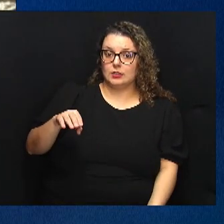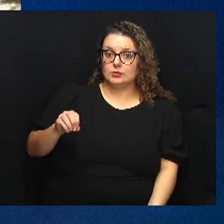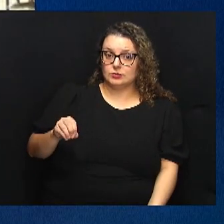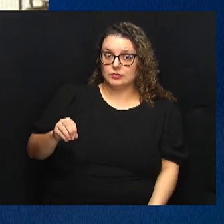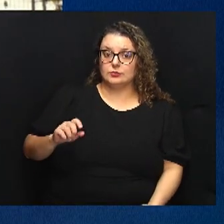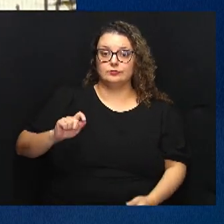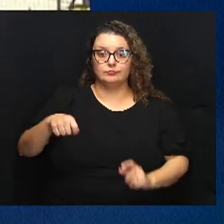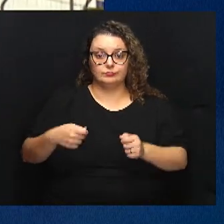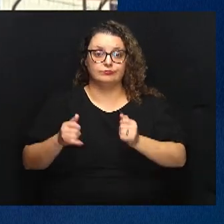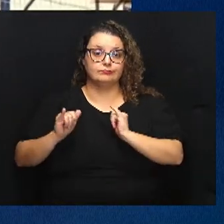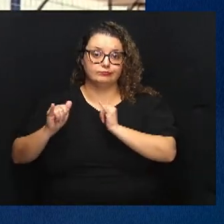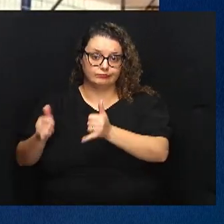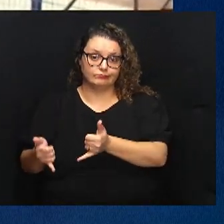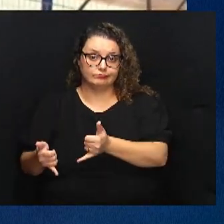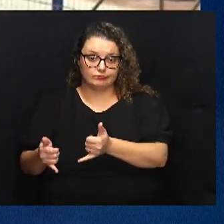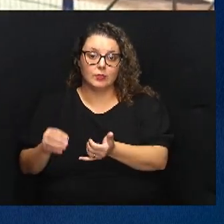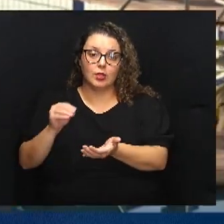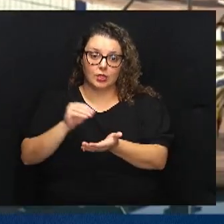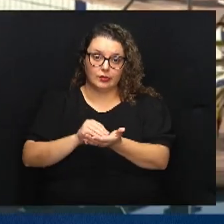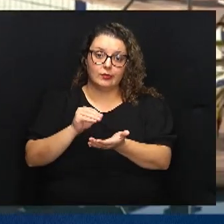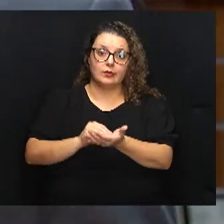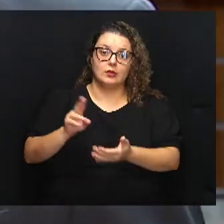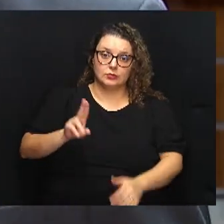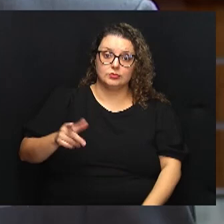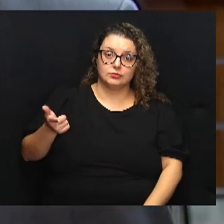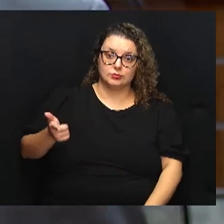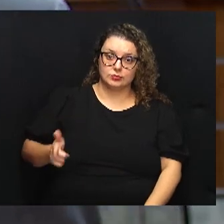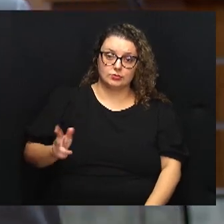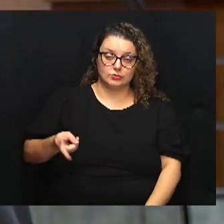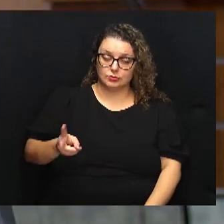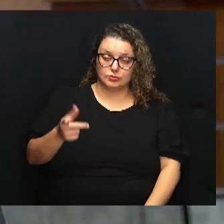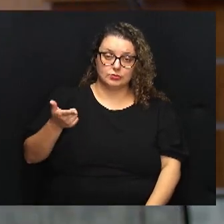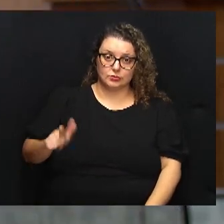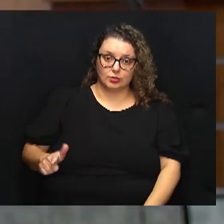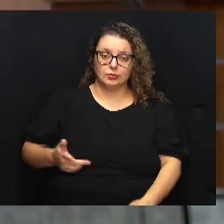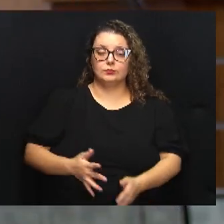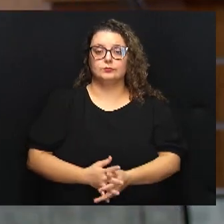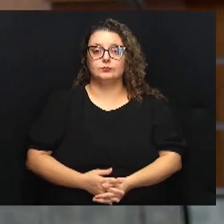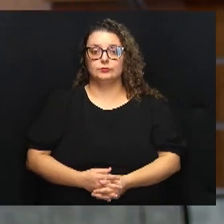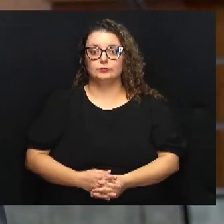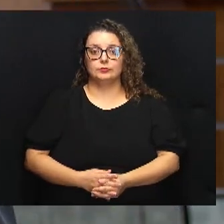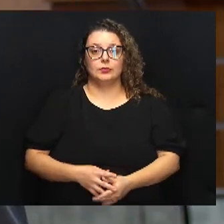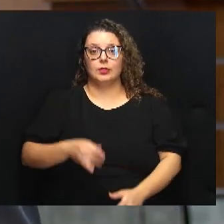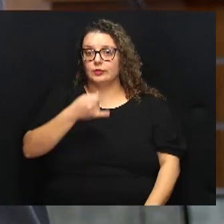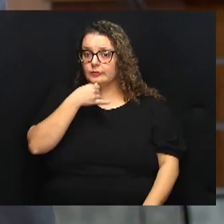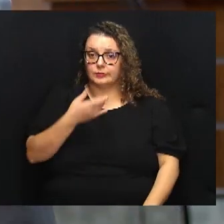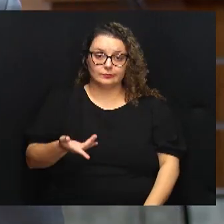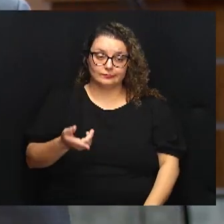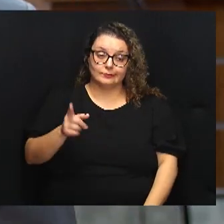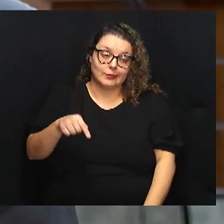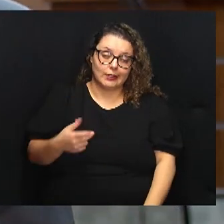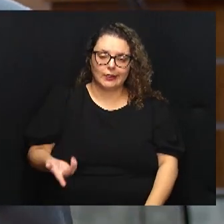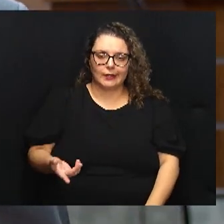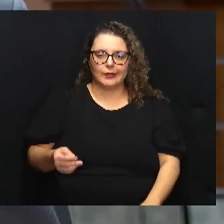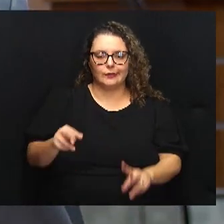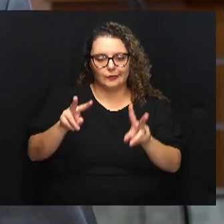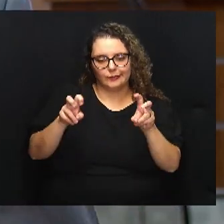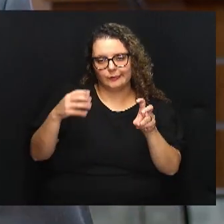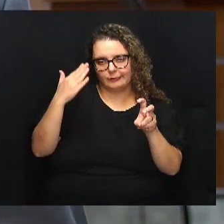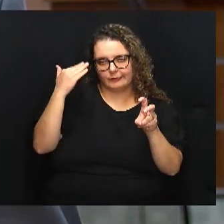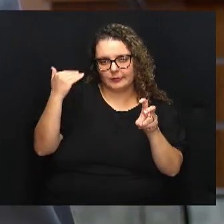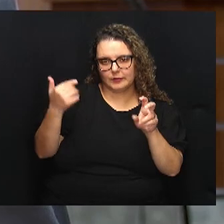sinais de abandono e falta de uso contínuo. Lá, infelizmente, é um elefante branco. É um elefante branco que está